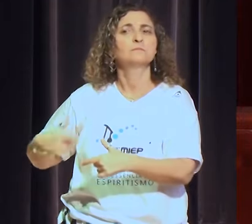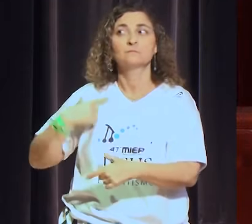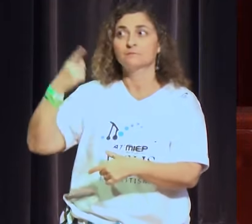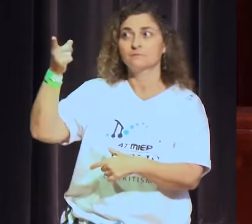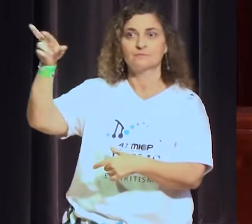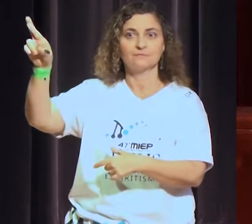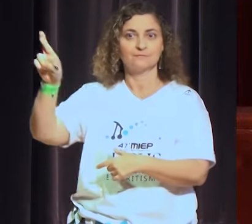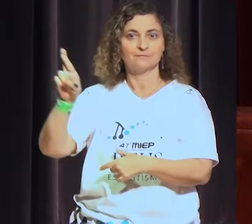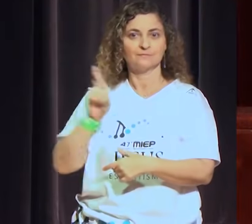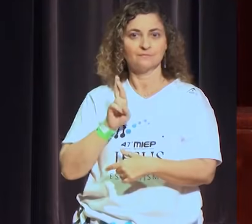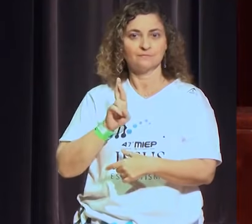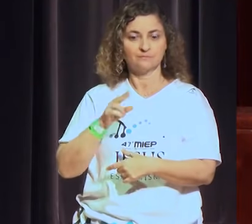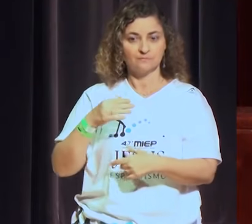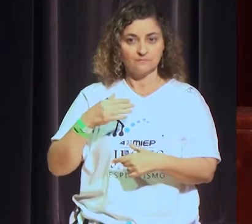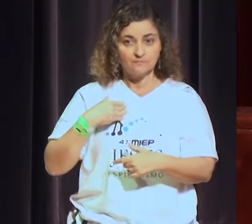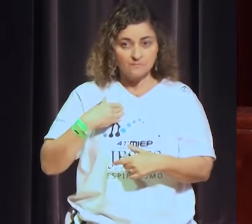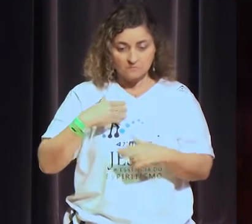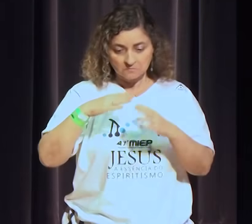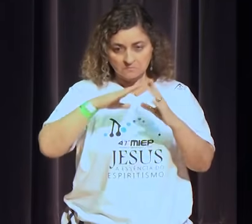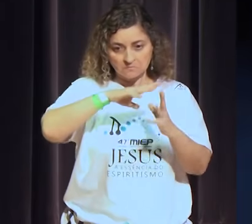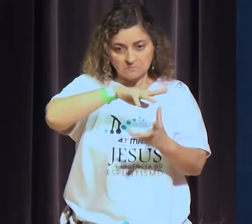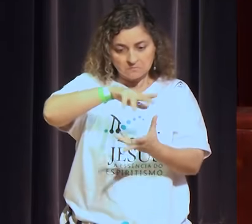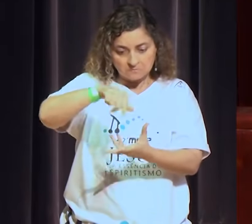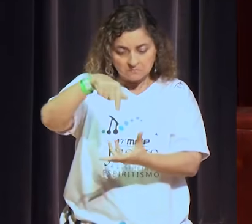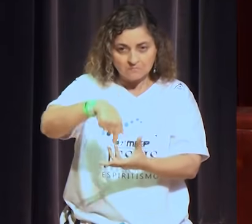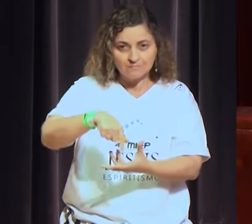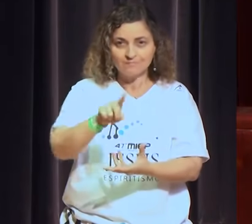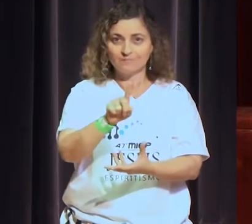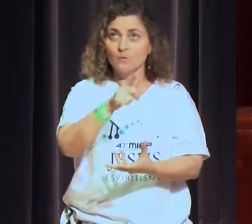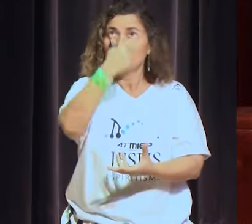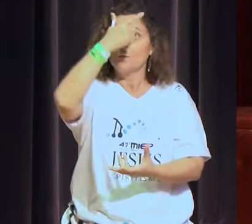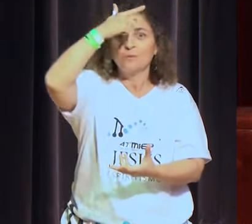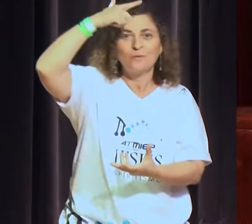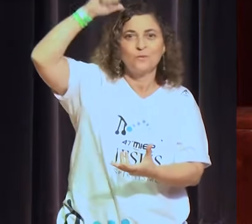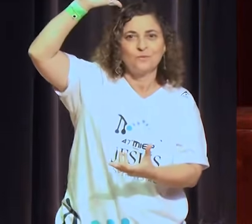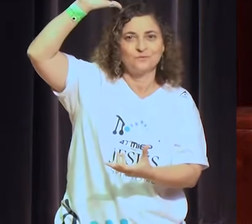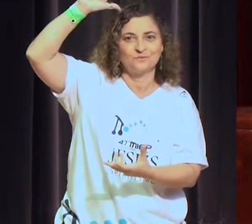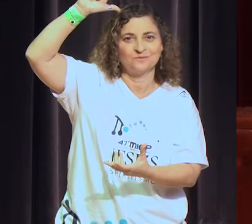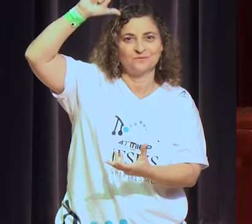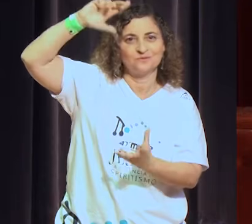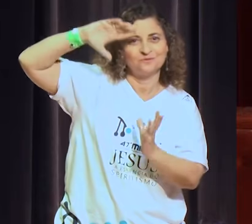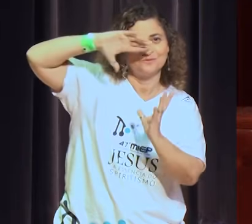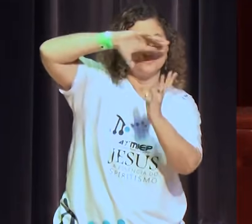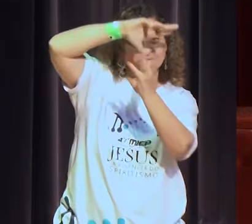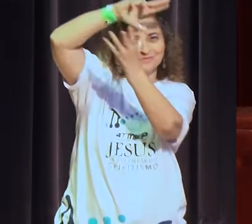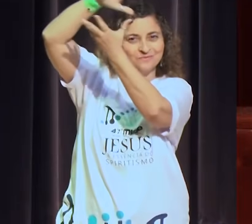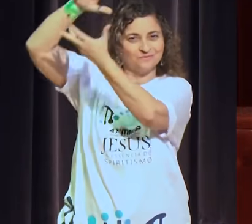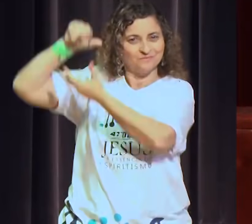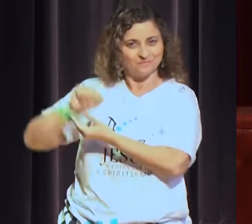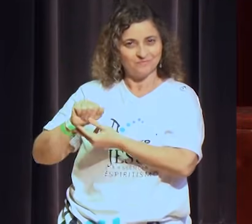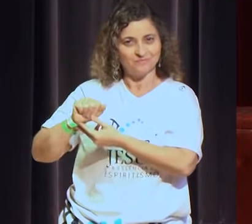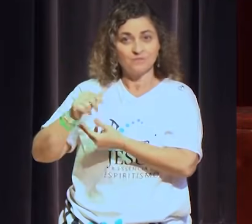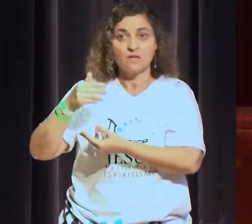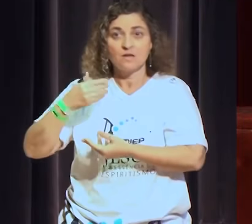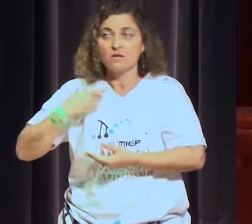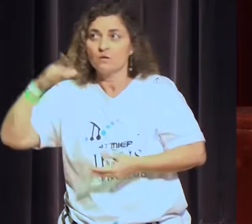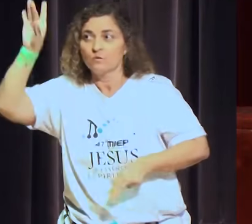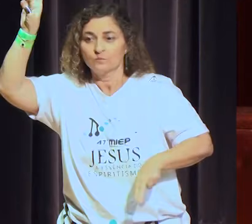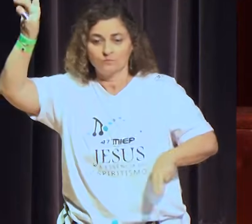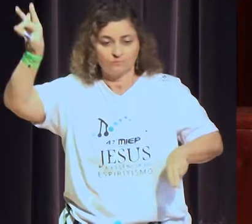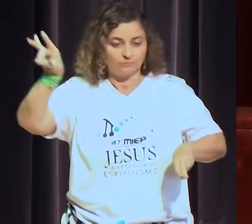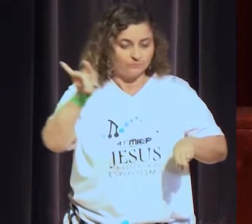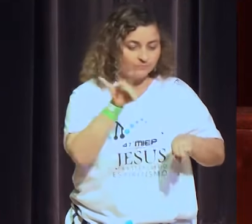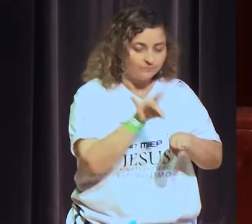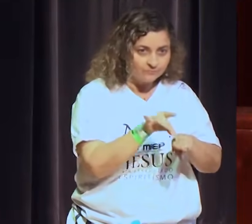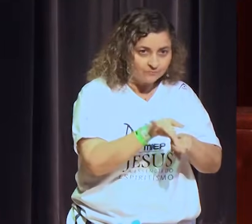Minha casa mesmo é em outro orbe. Eu encarnei aí porque eu tinha